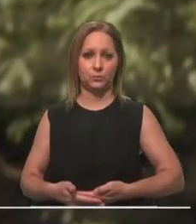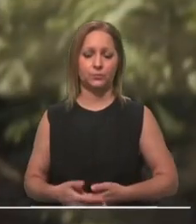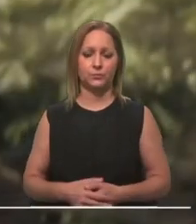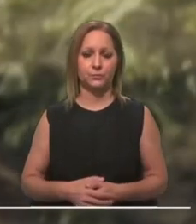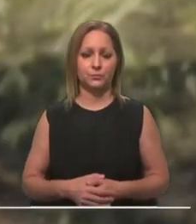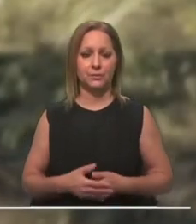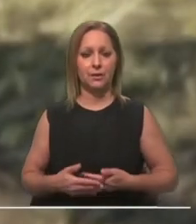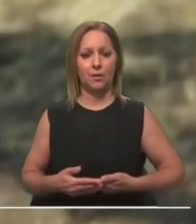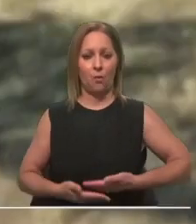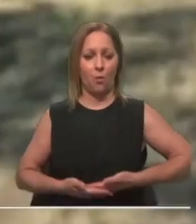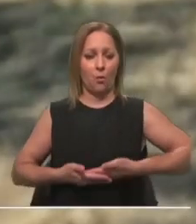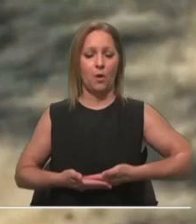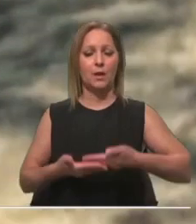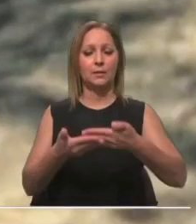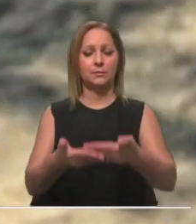para a escola.